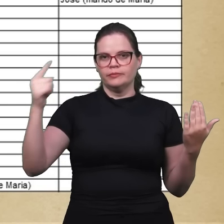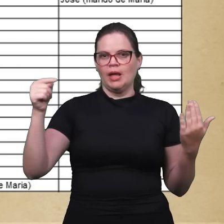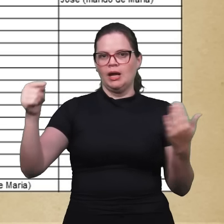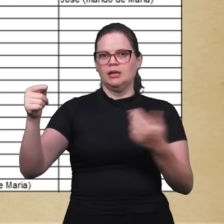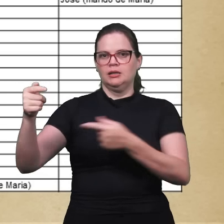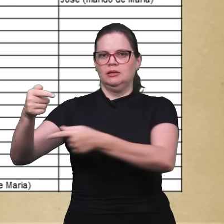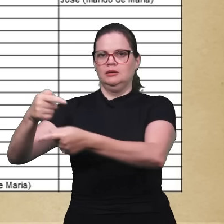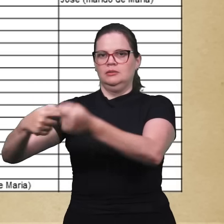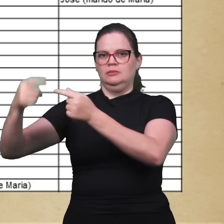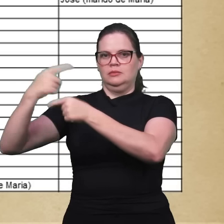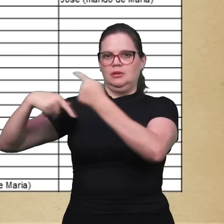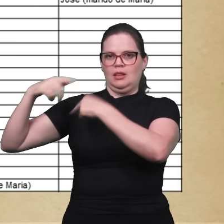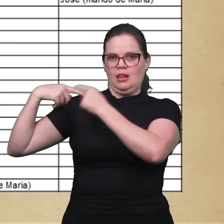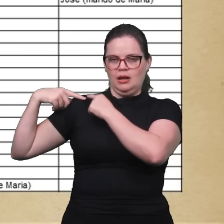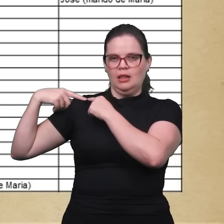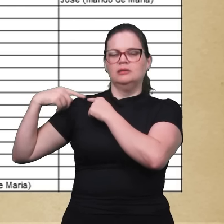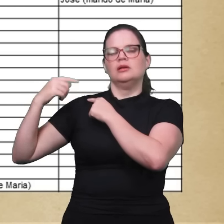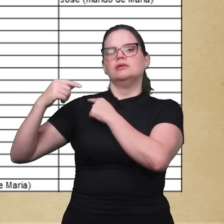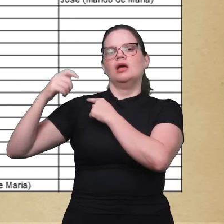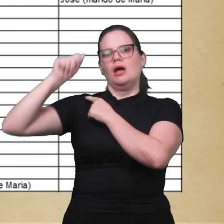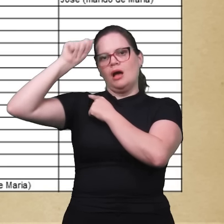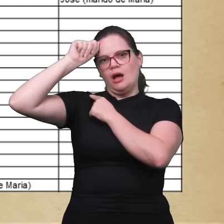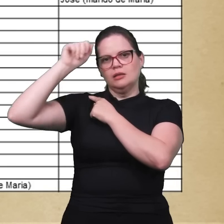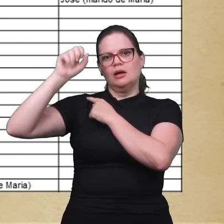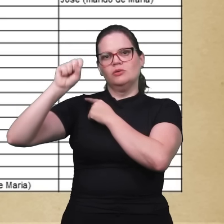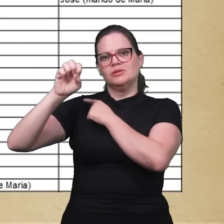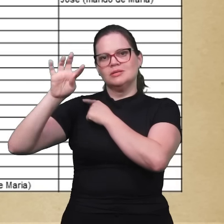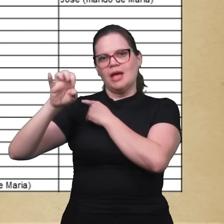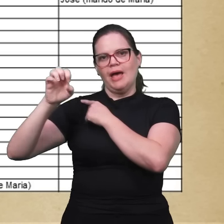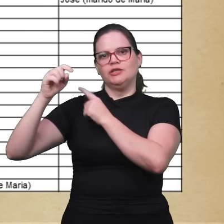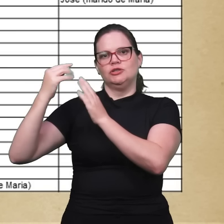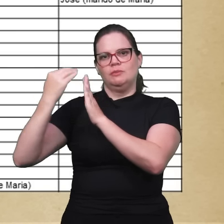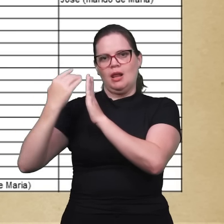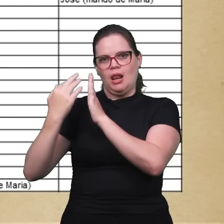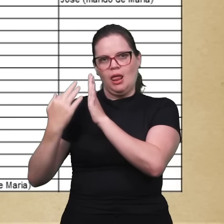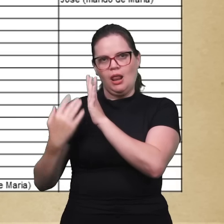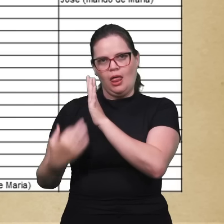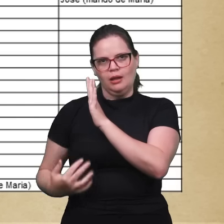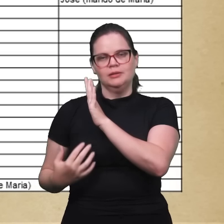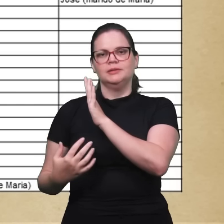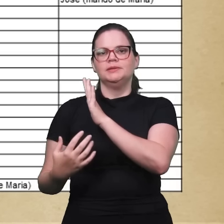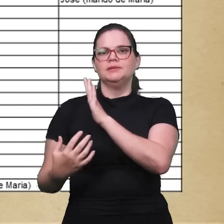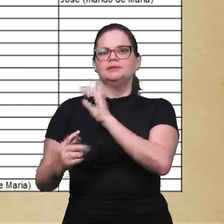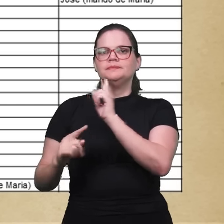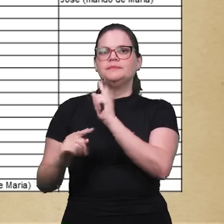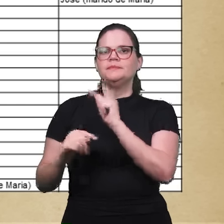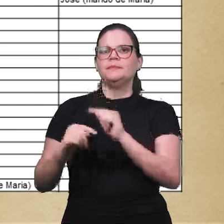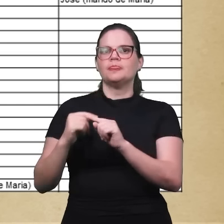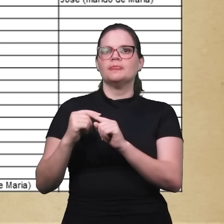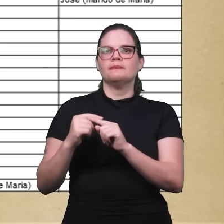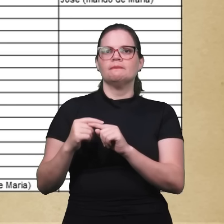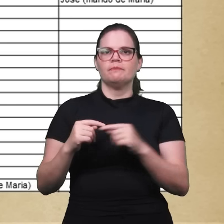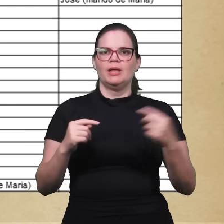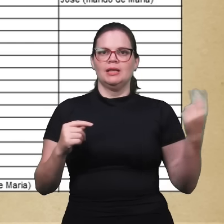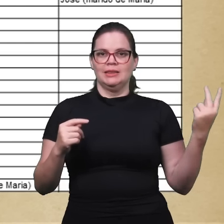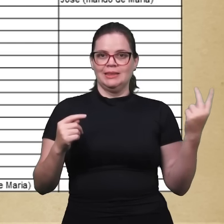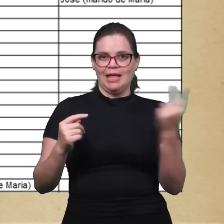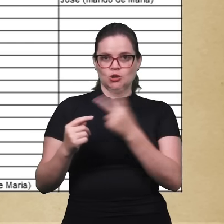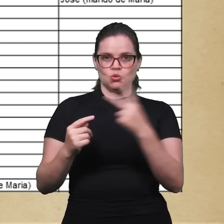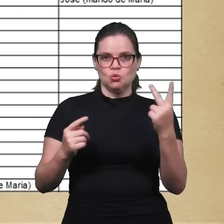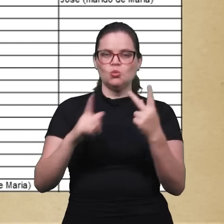para frente, né? Adão, Sete, Enos, Cainã, e vai descendo. Aí nós temos aqui Abraão nas duas genealogias,